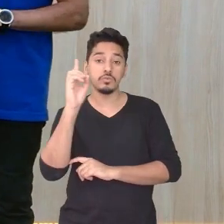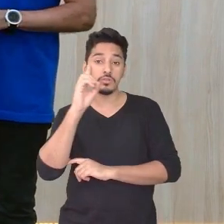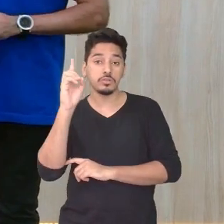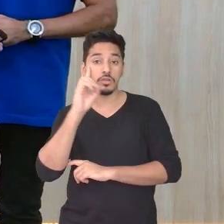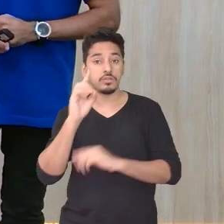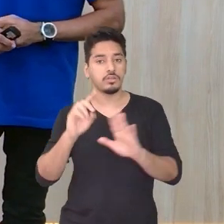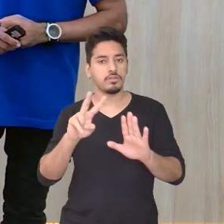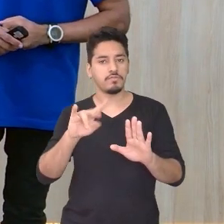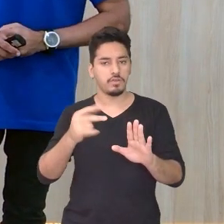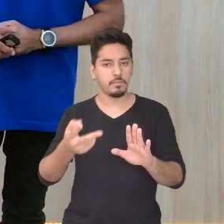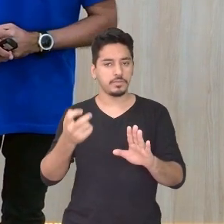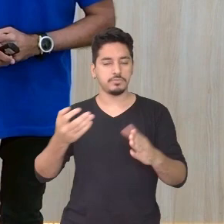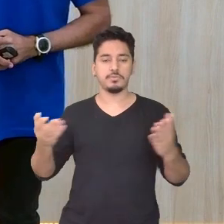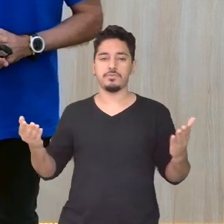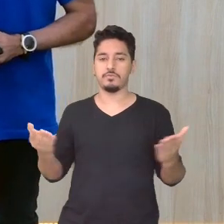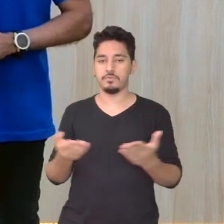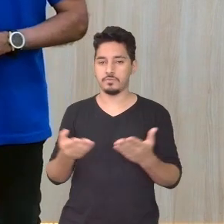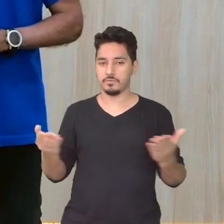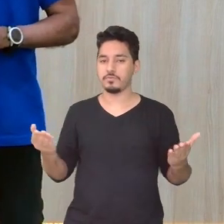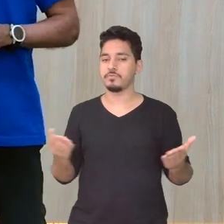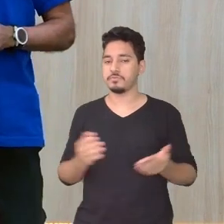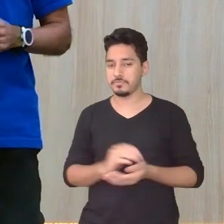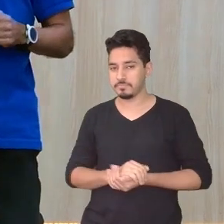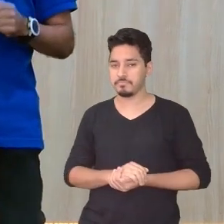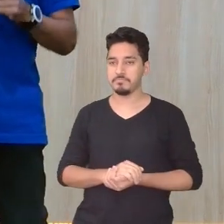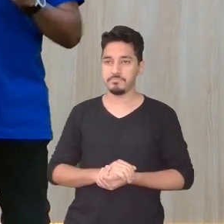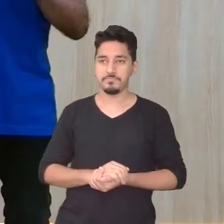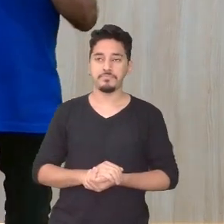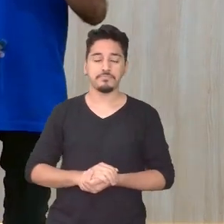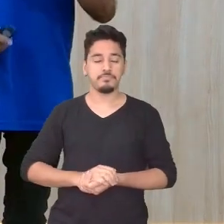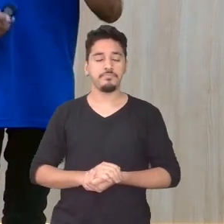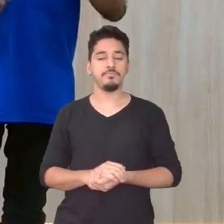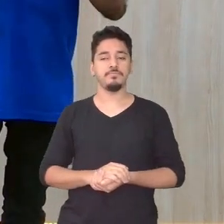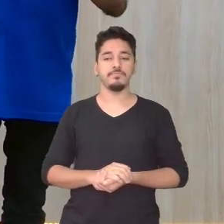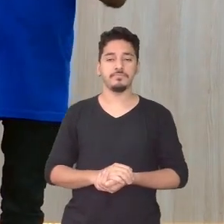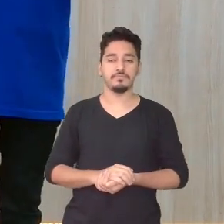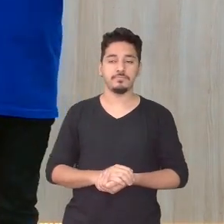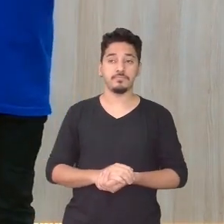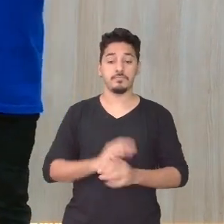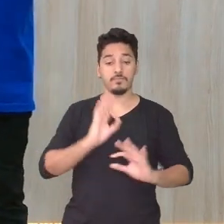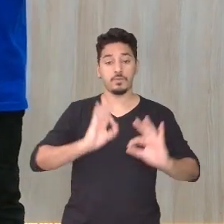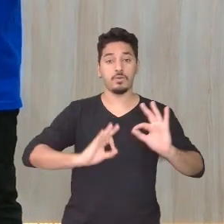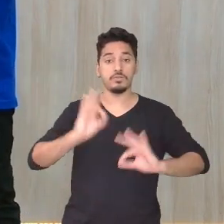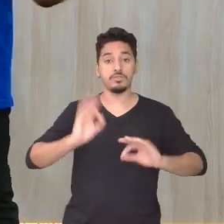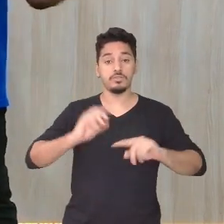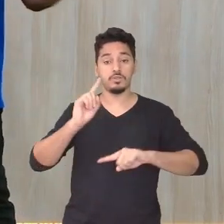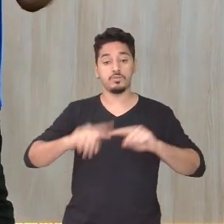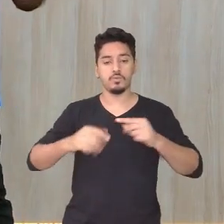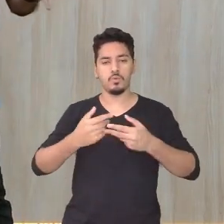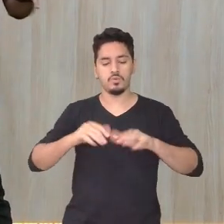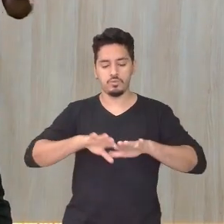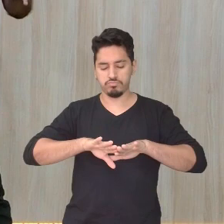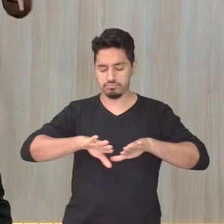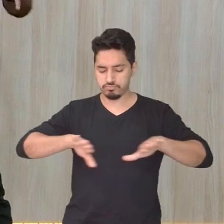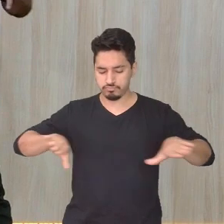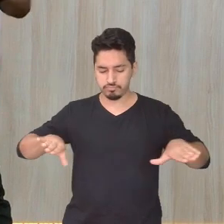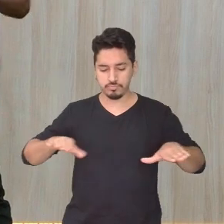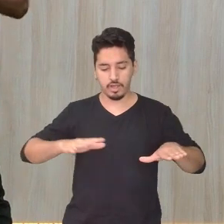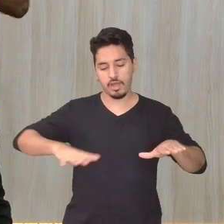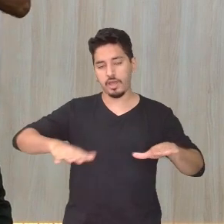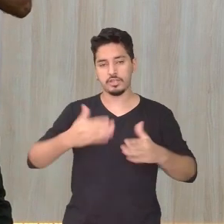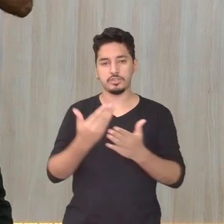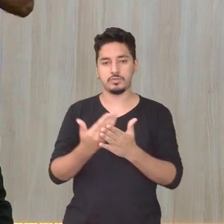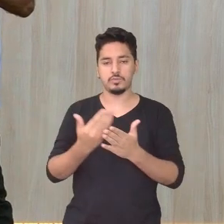gente vai perceber isso hoje, exatamente. Ó, organiza todo o teu ambiente de estudo aí, bem direitinho,